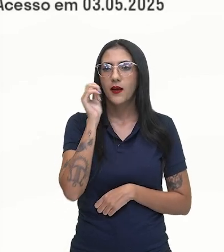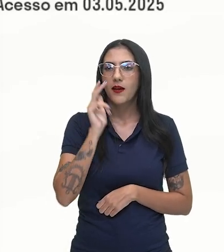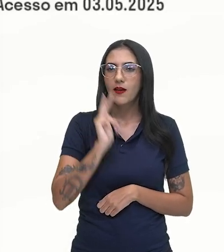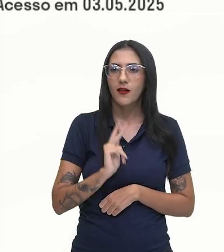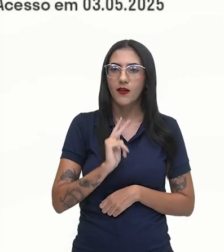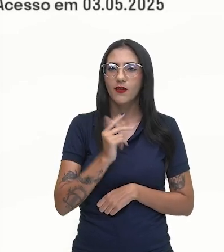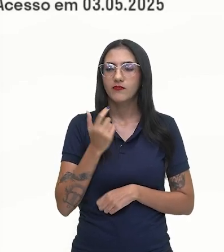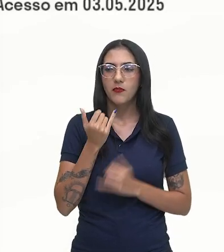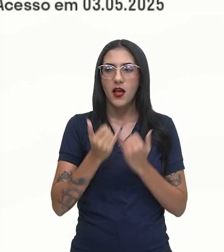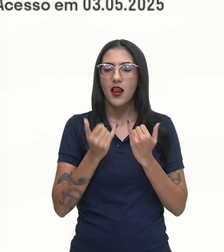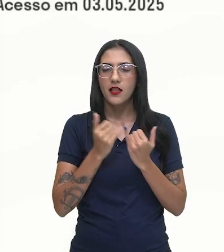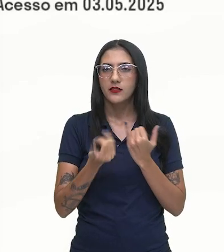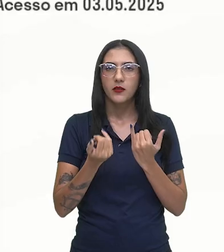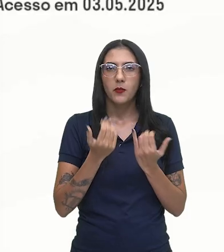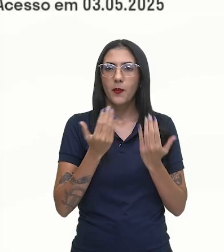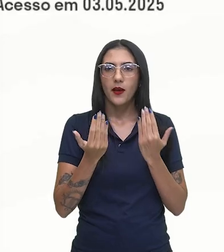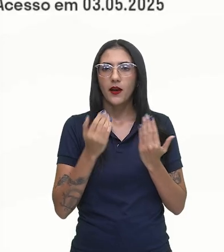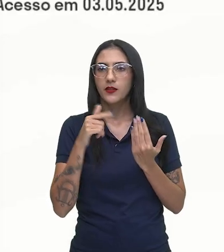uma raposa.